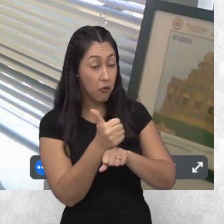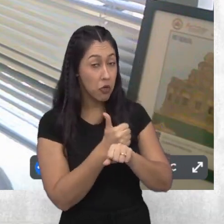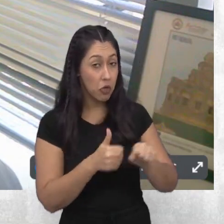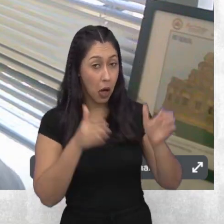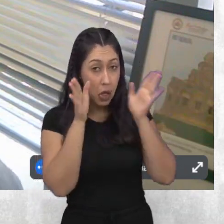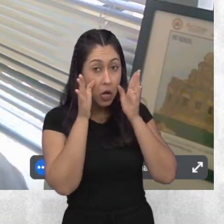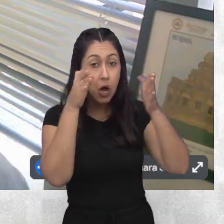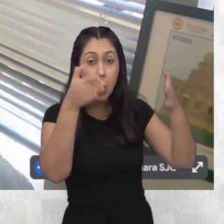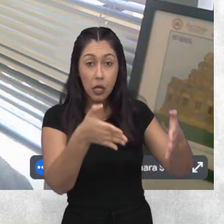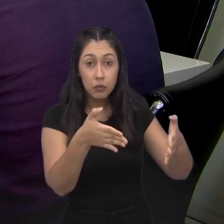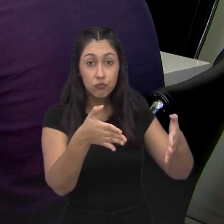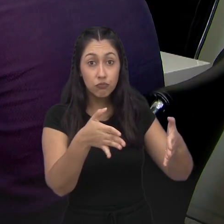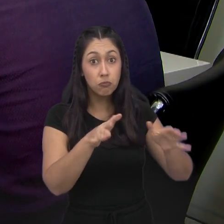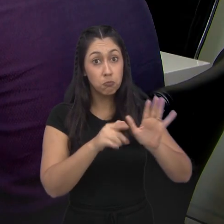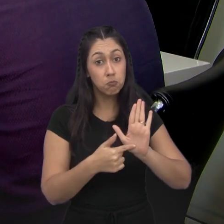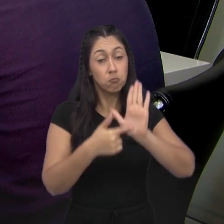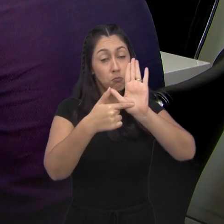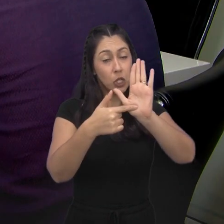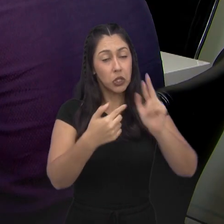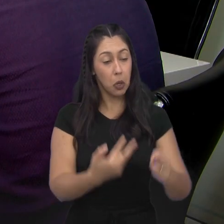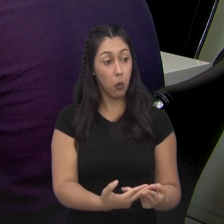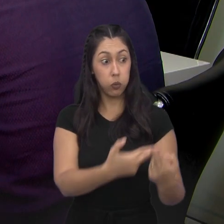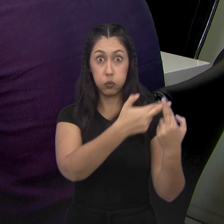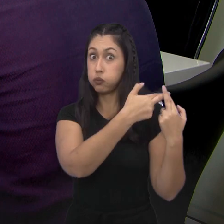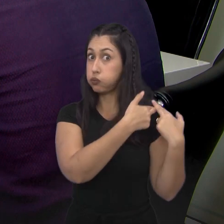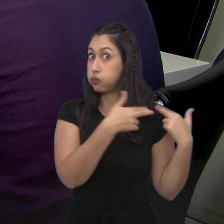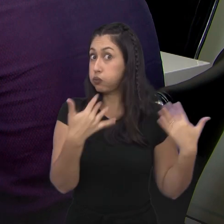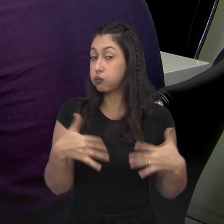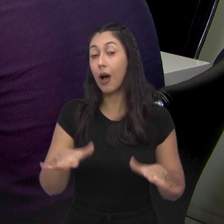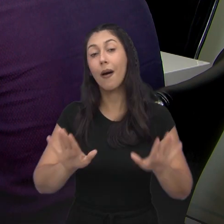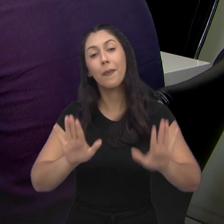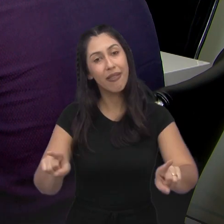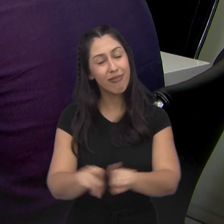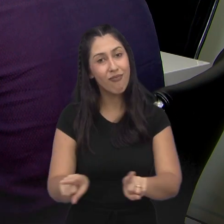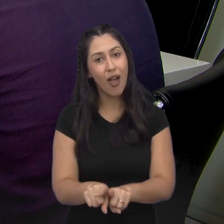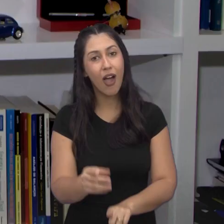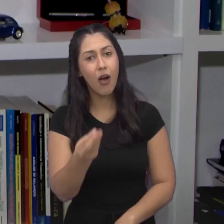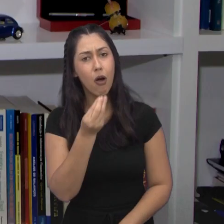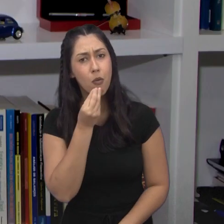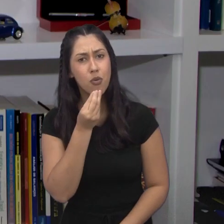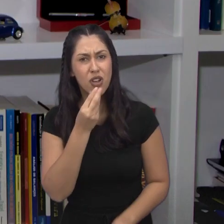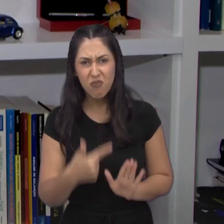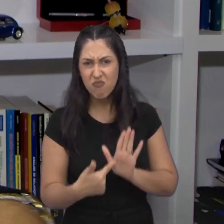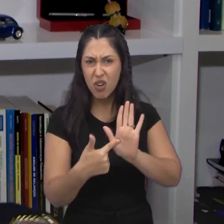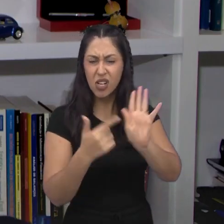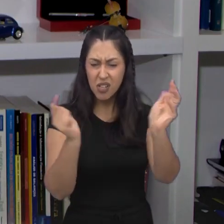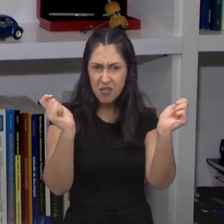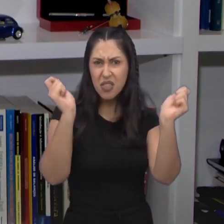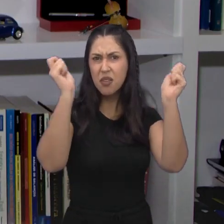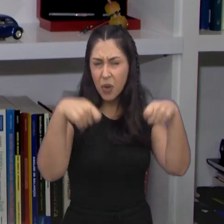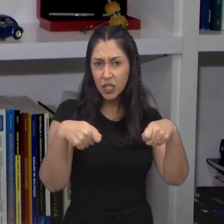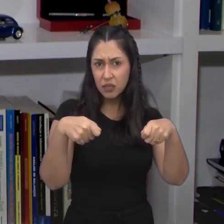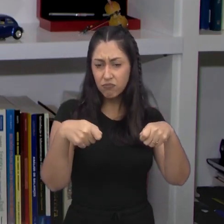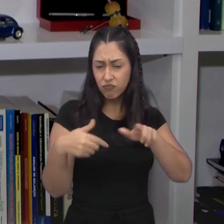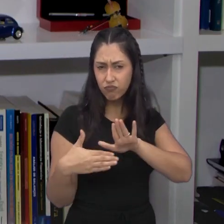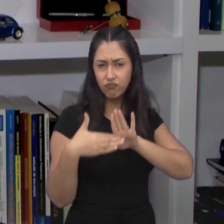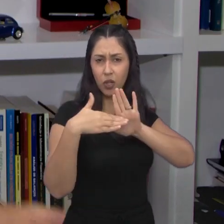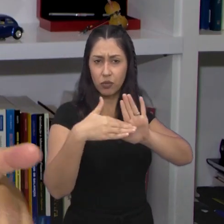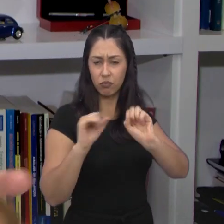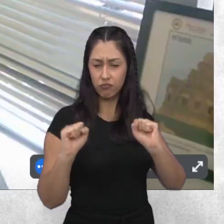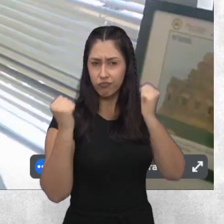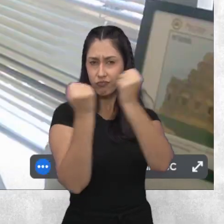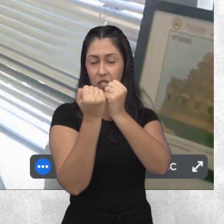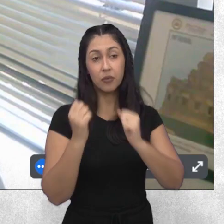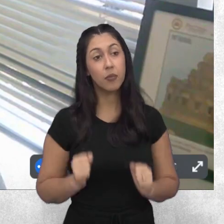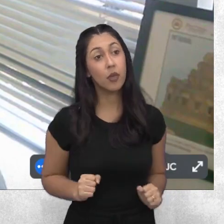grande responsabilidade, esta pode ser uma grande oportunidade para o país mostrar o seu potencial nas pautas que